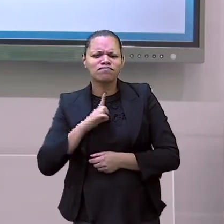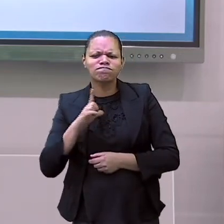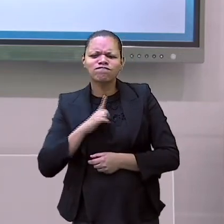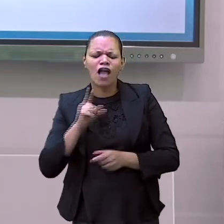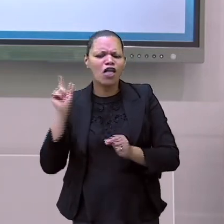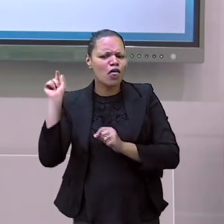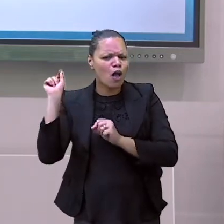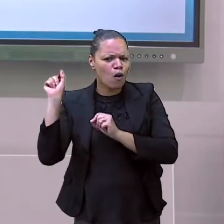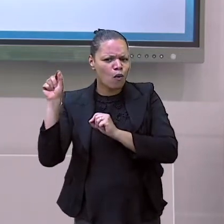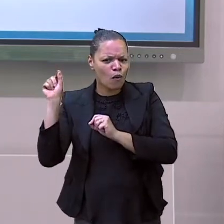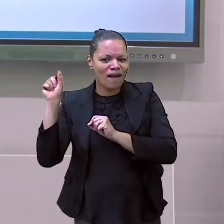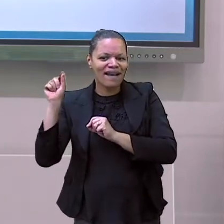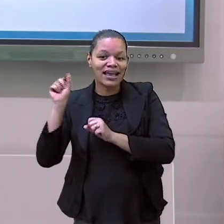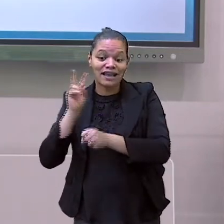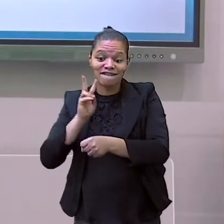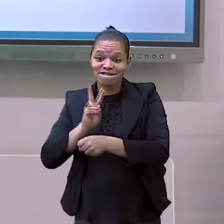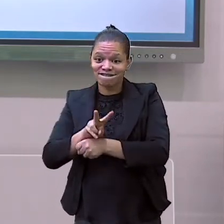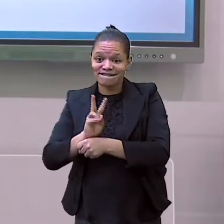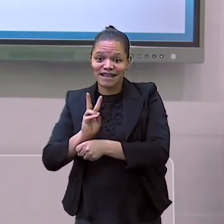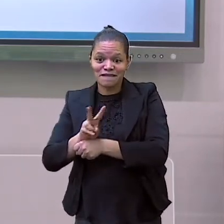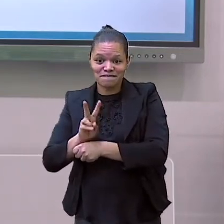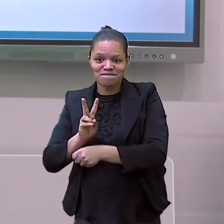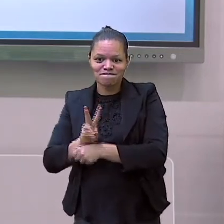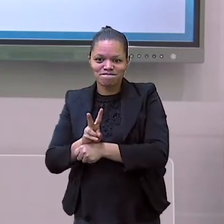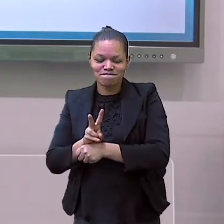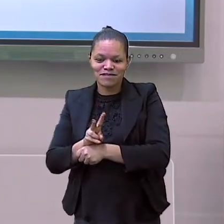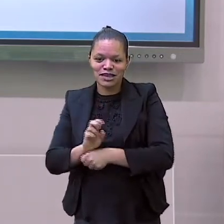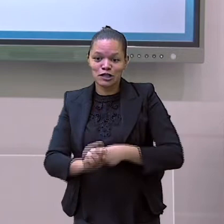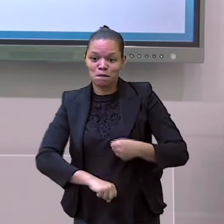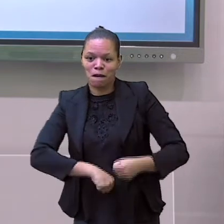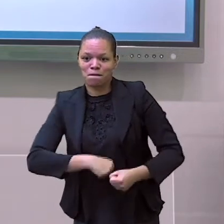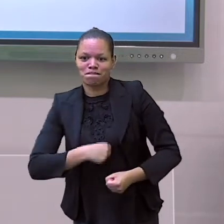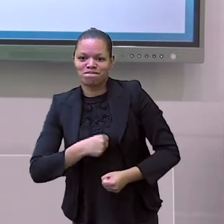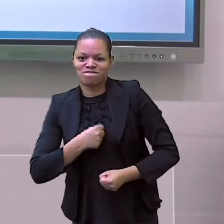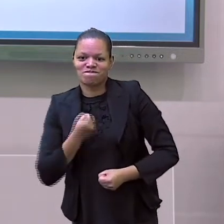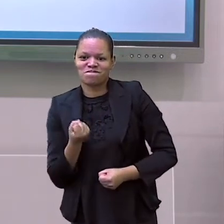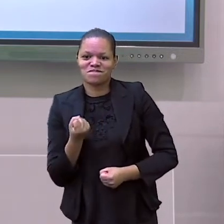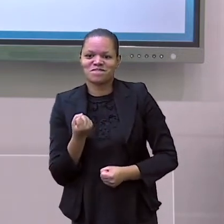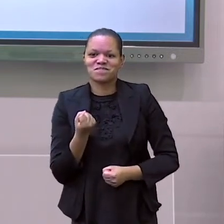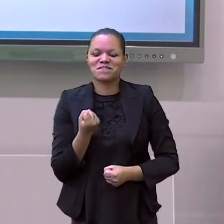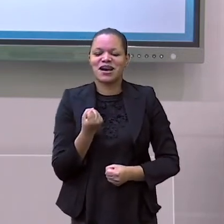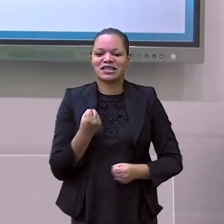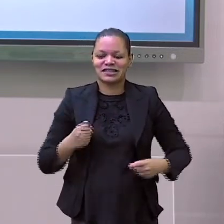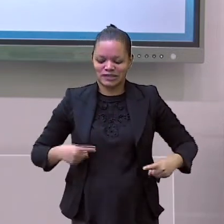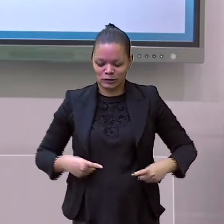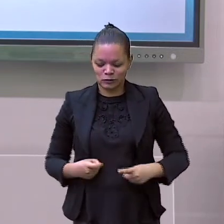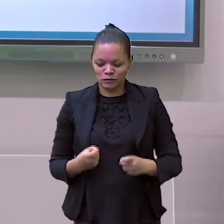a defesa do seu corpo. Seguir as recomendações da